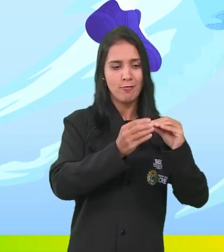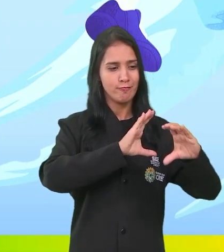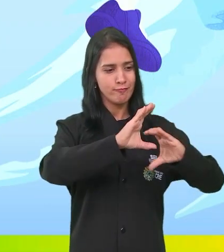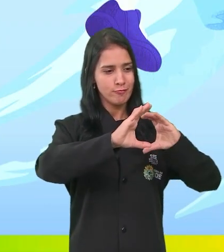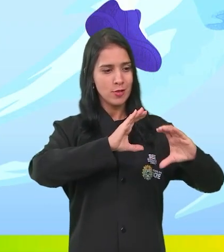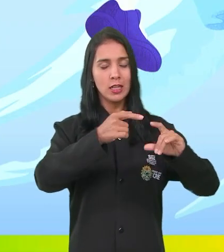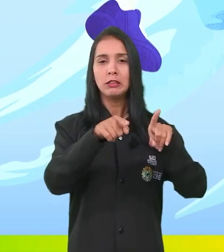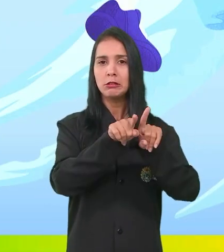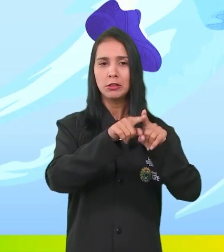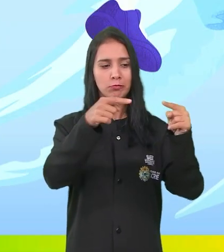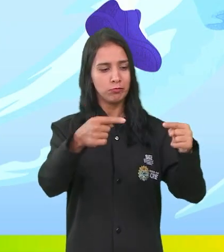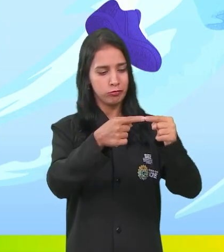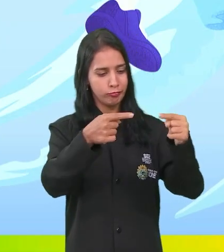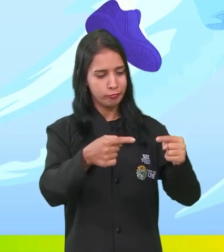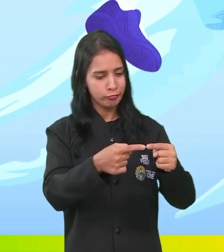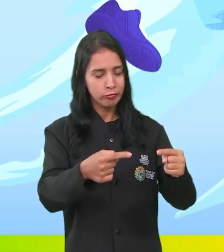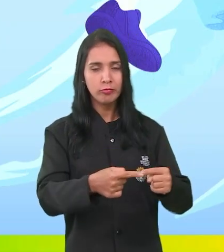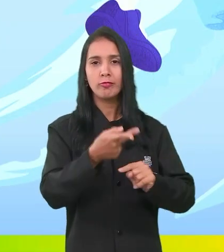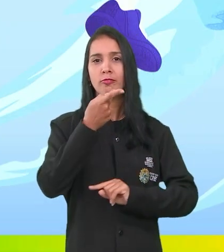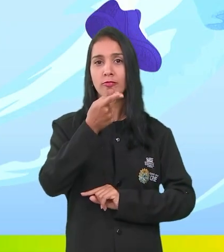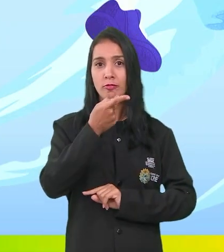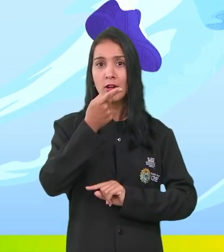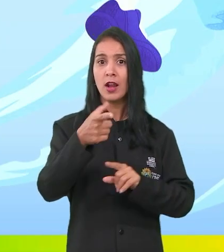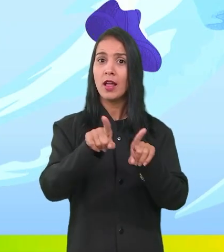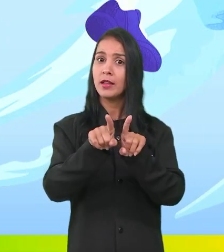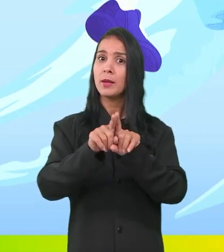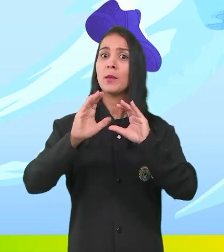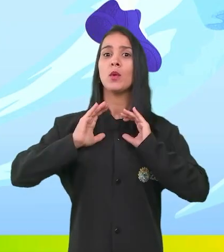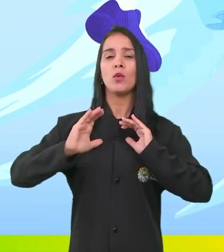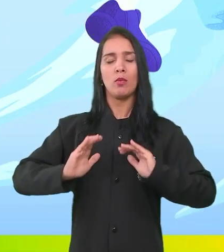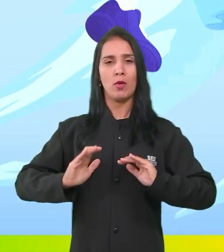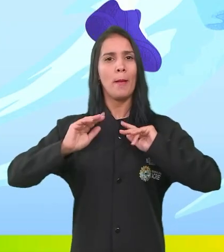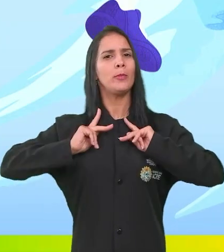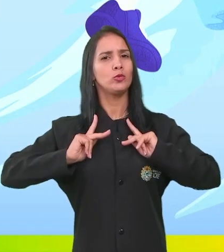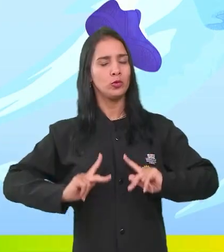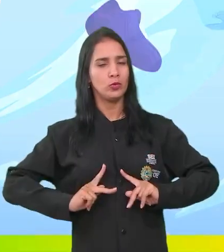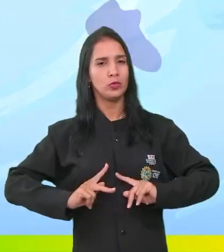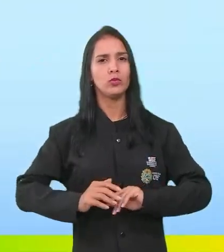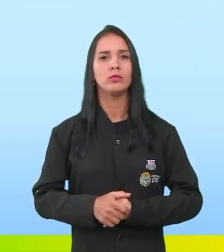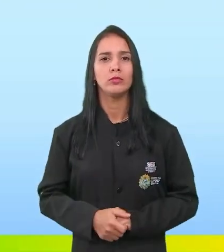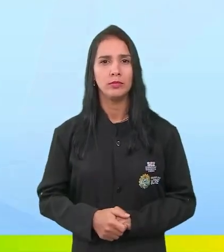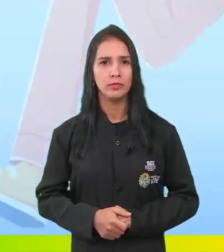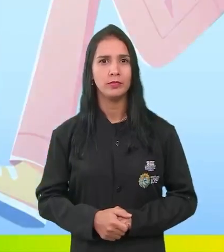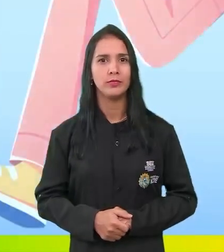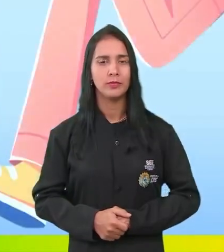que é falado e o comportamento.